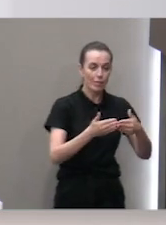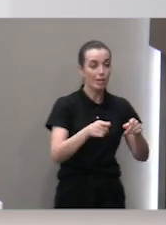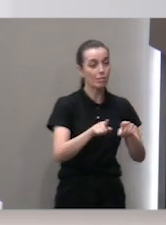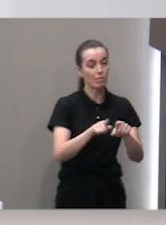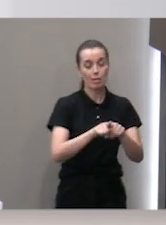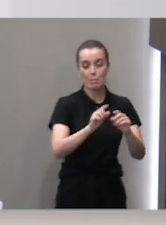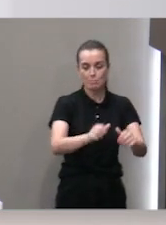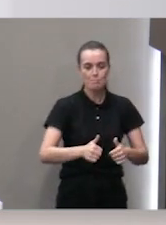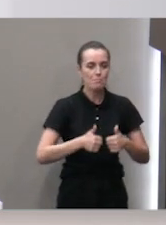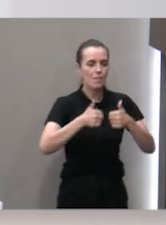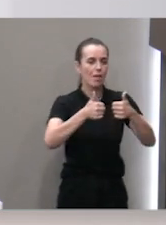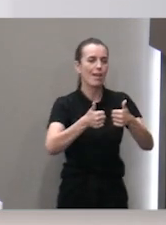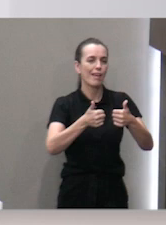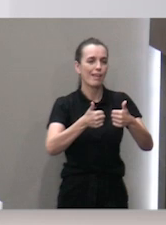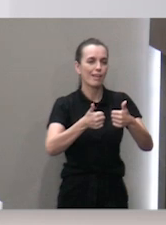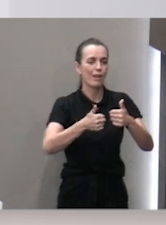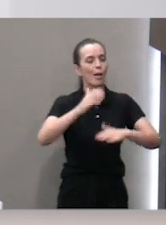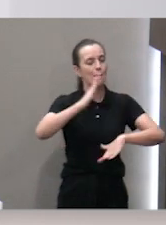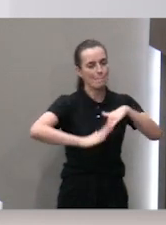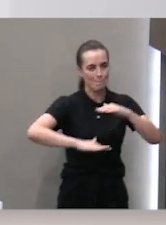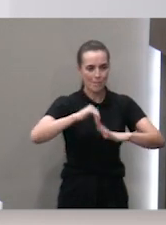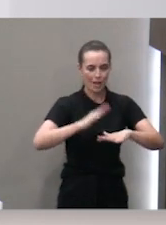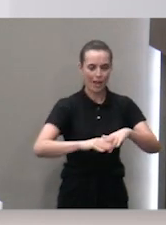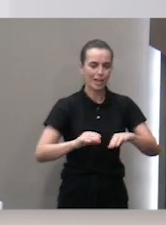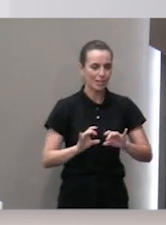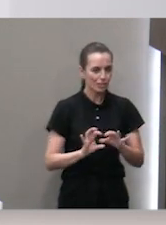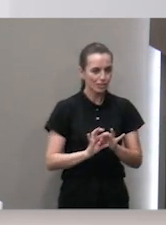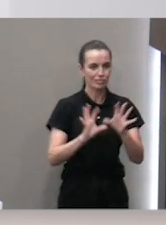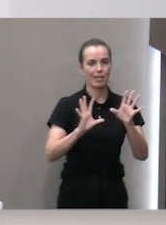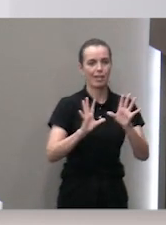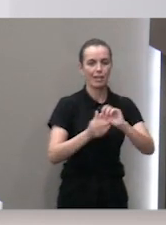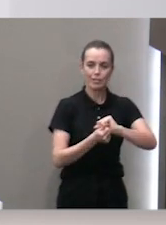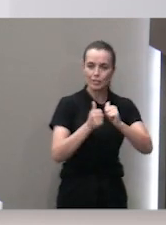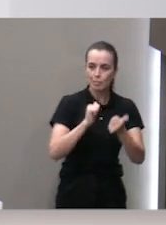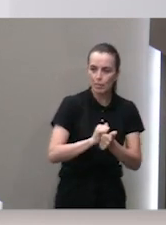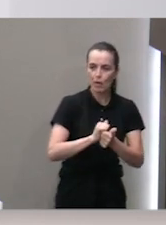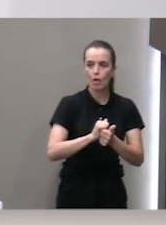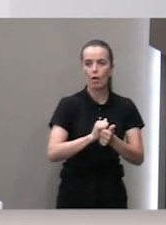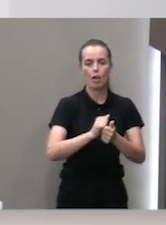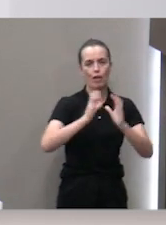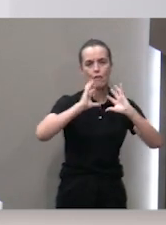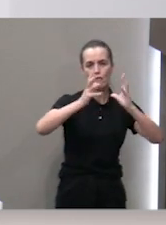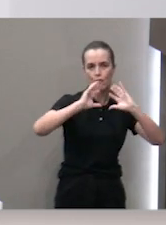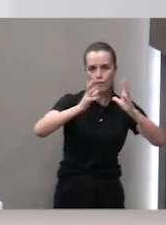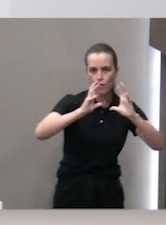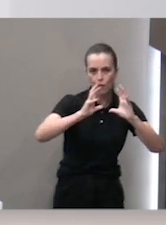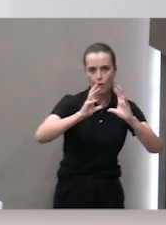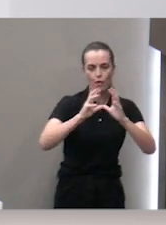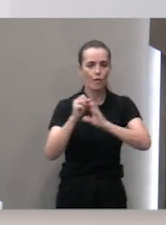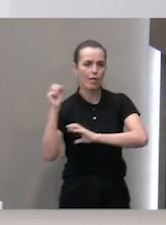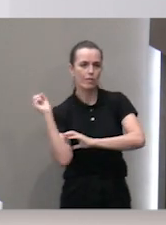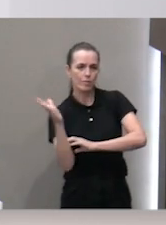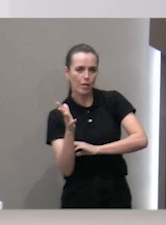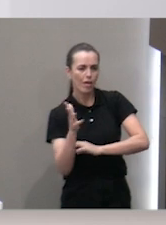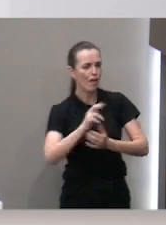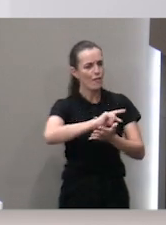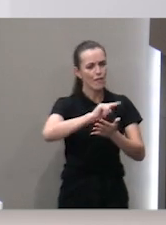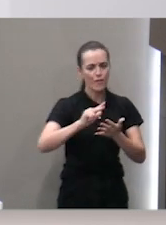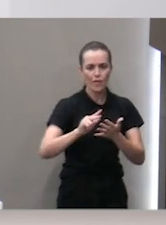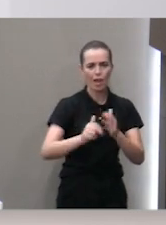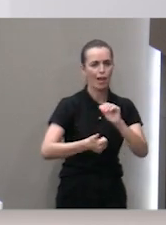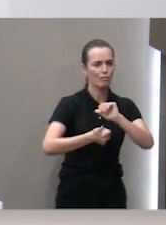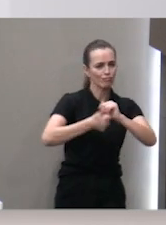proporcionando para o associado a prática de esportes como futsal, vôlei, handebol e outras modalidades que venham a